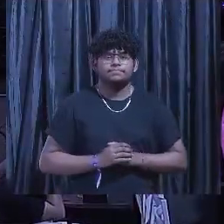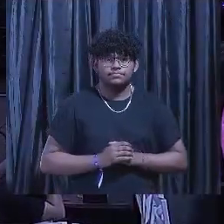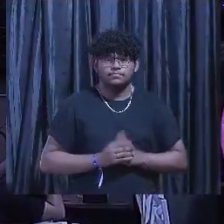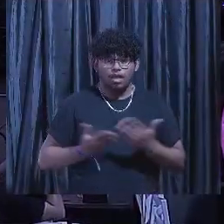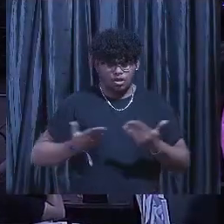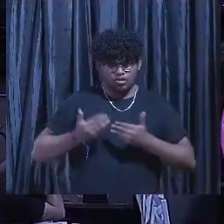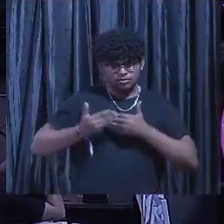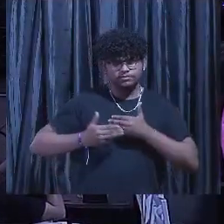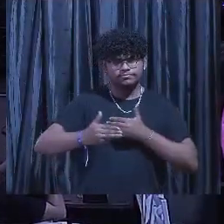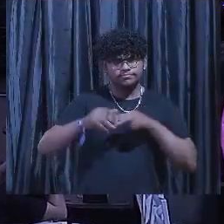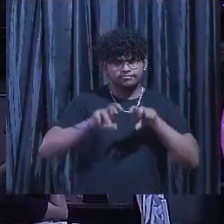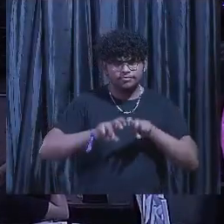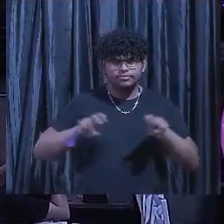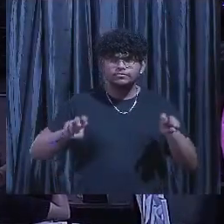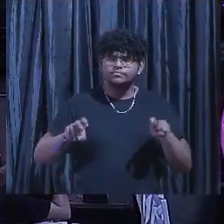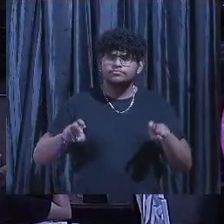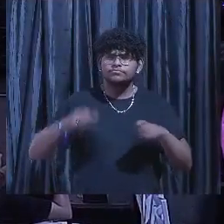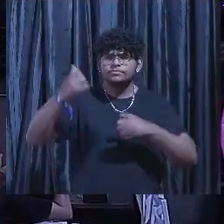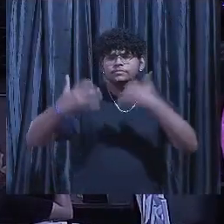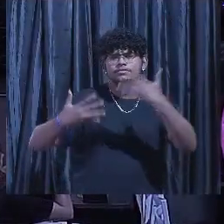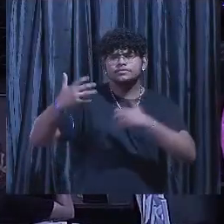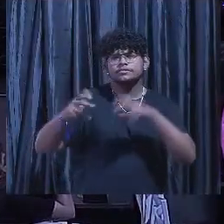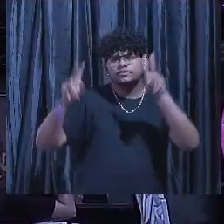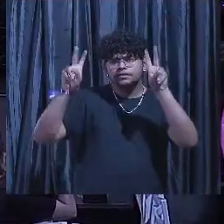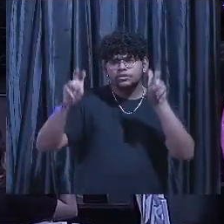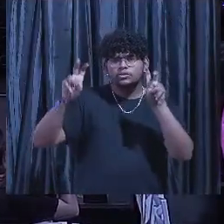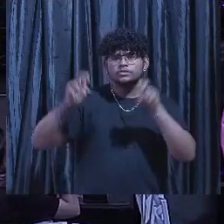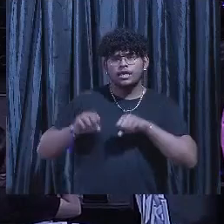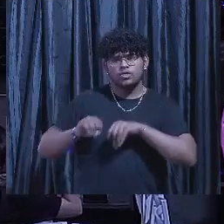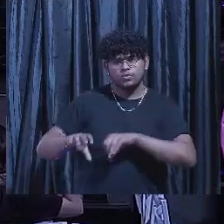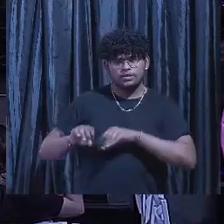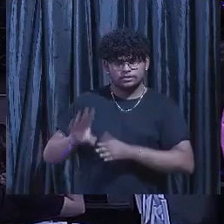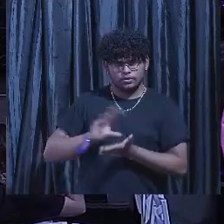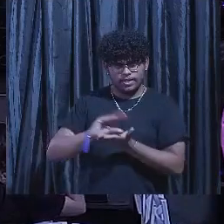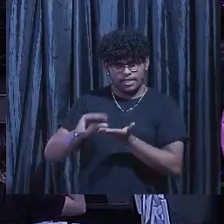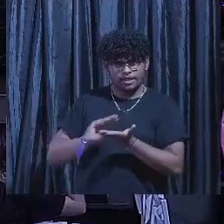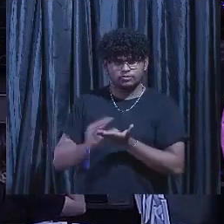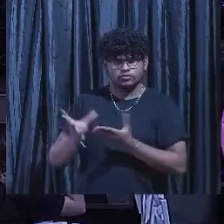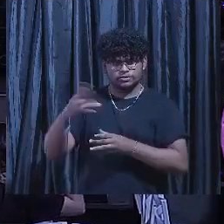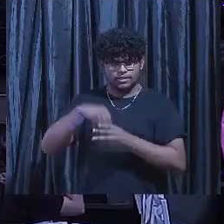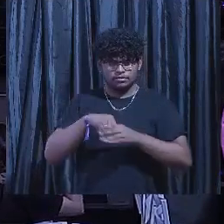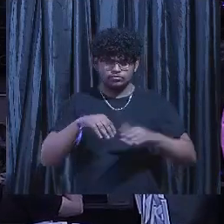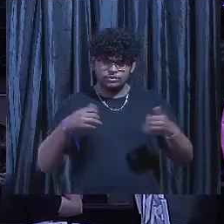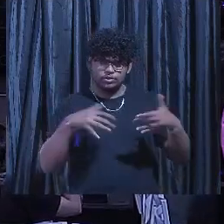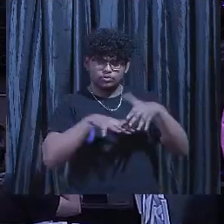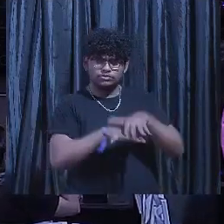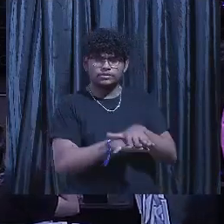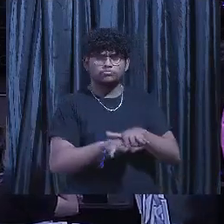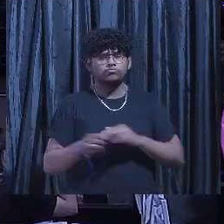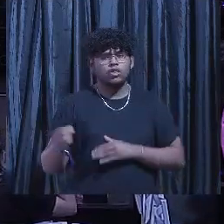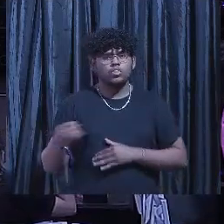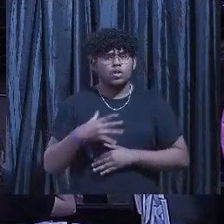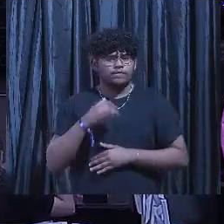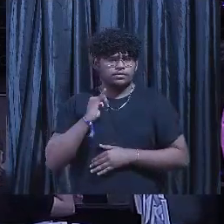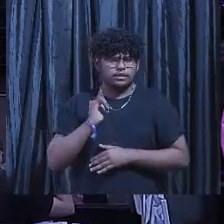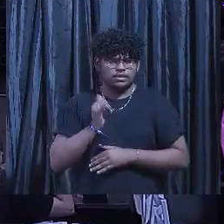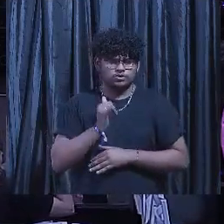Nosso próximo painel vai falar sobre educação com dados para a inclusão, novas narrativas e comunidade